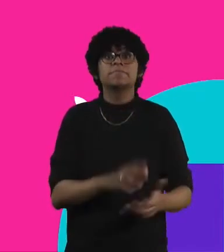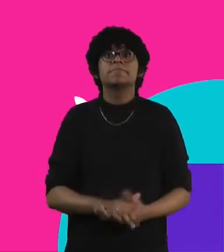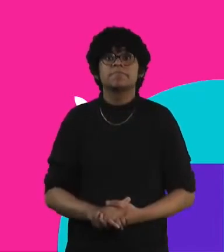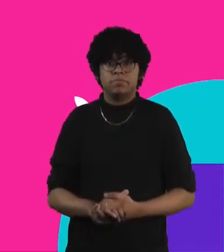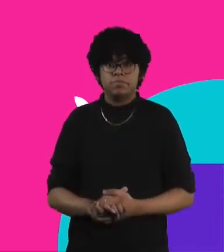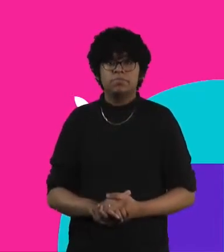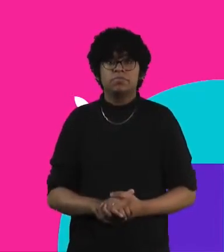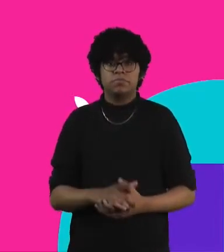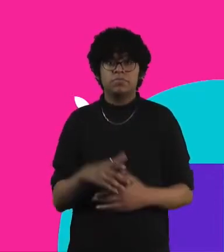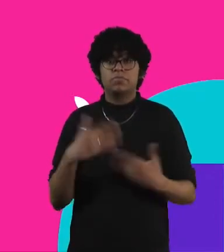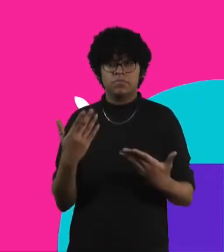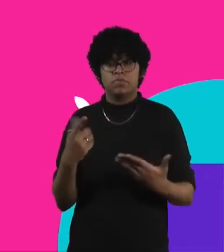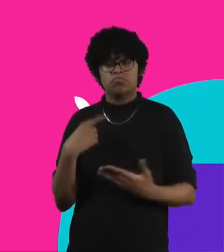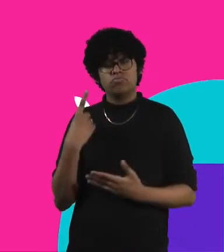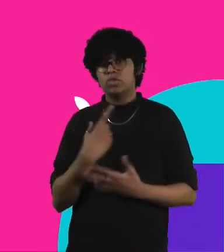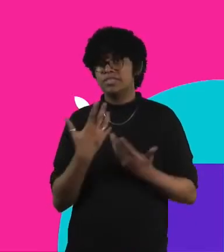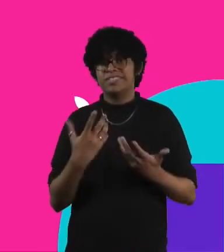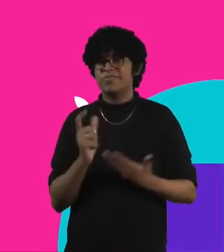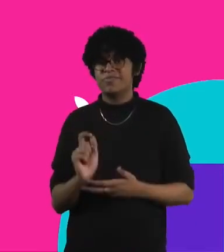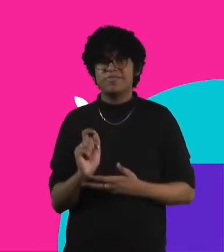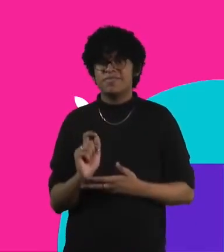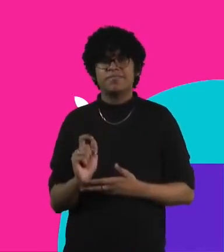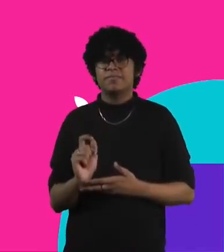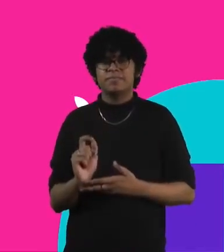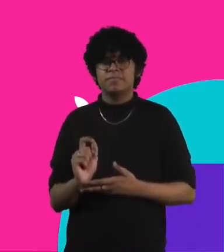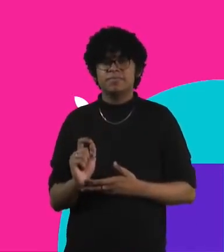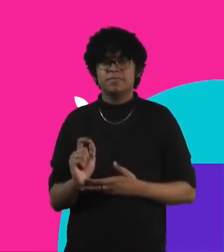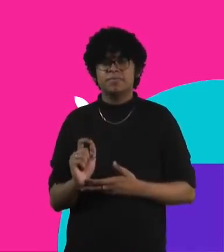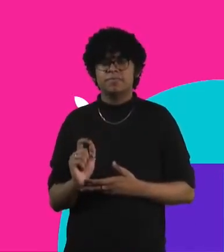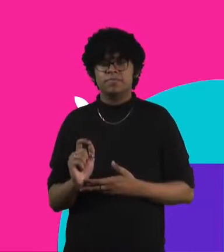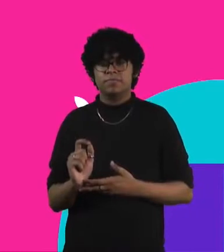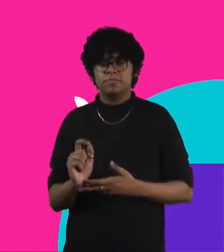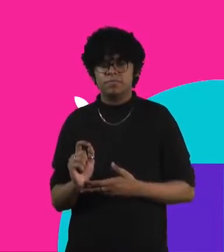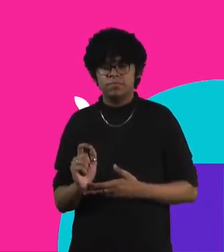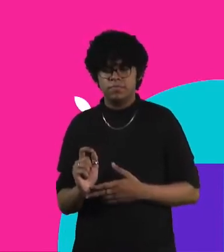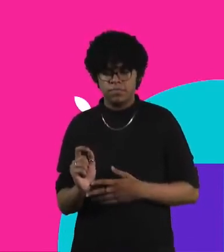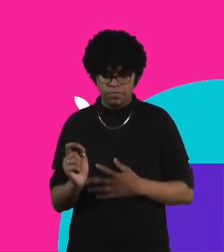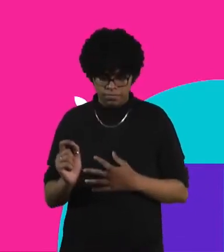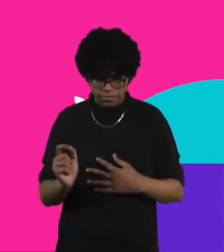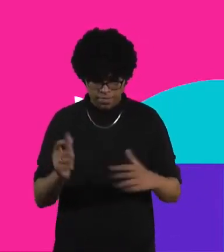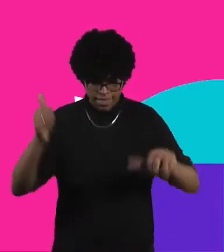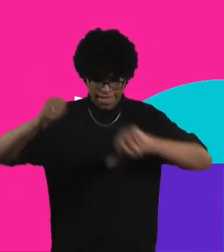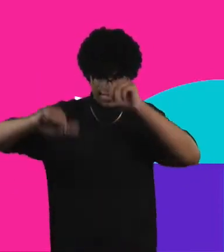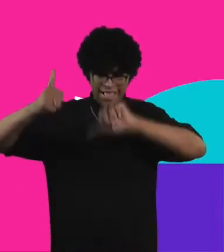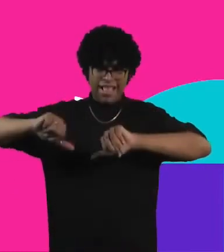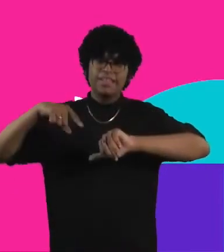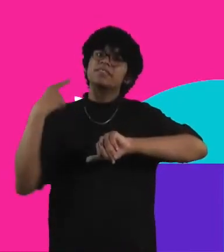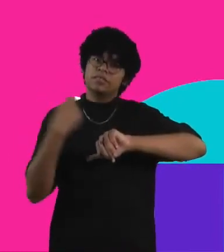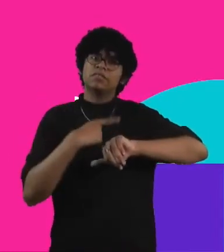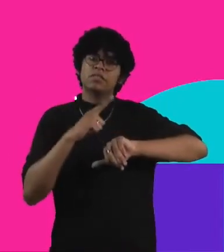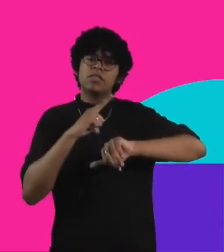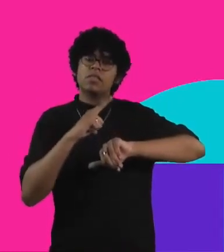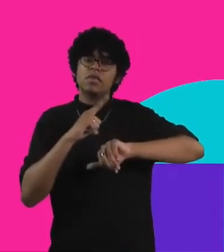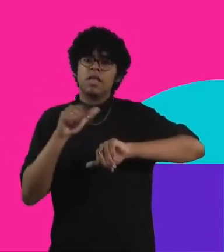e já encaminhando para o final, a gente pretende, então, passar de uma análise que nós temos hoje, que é